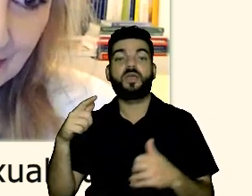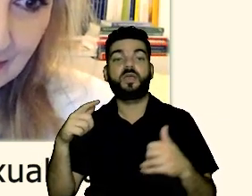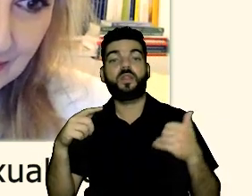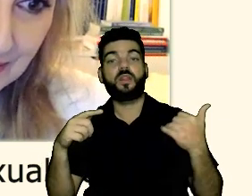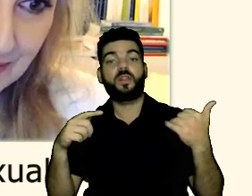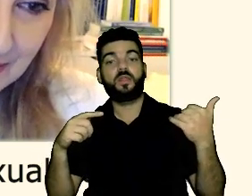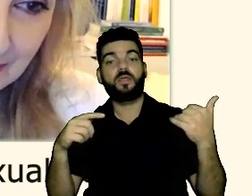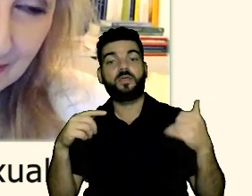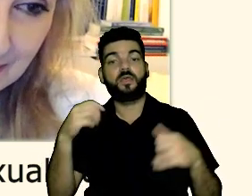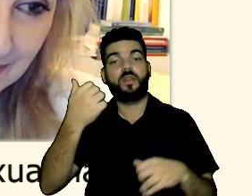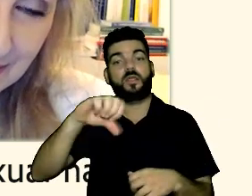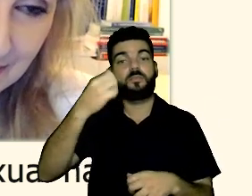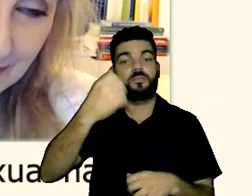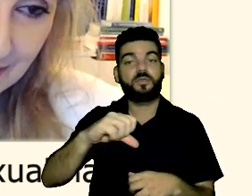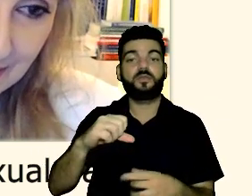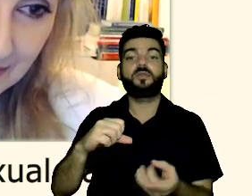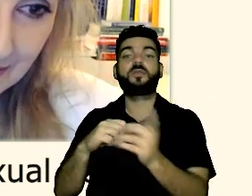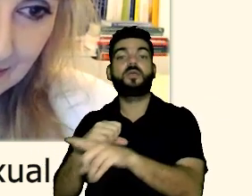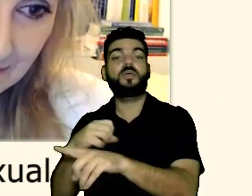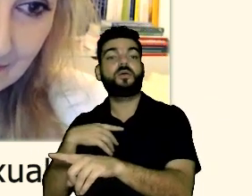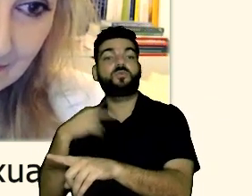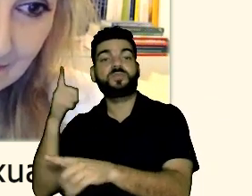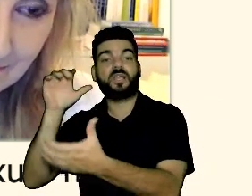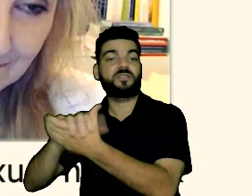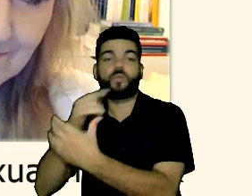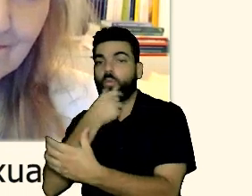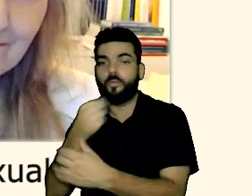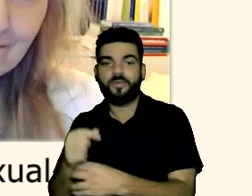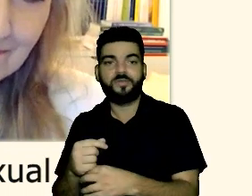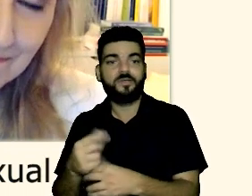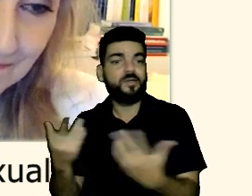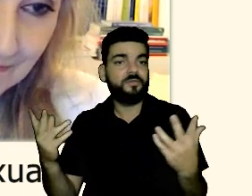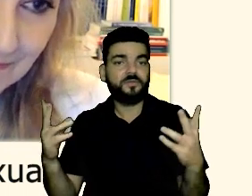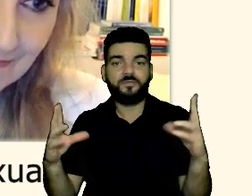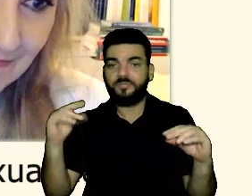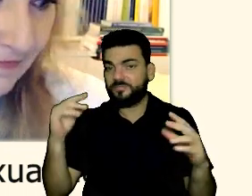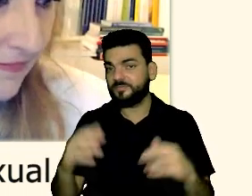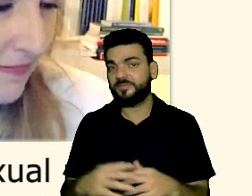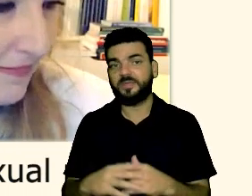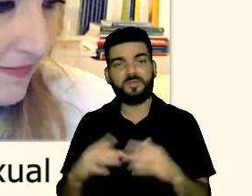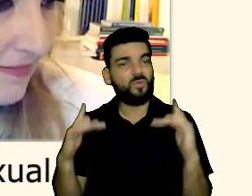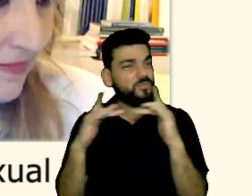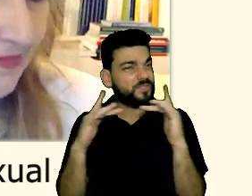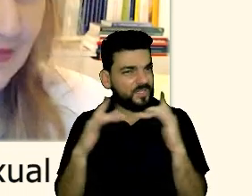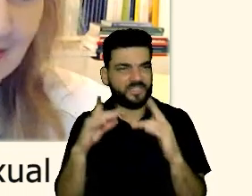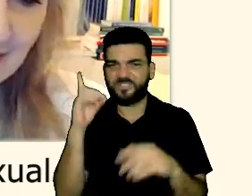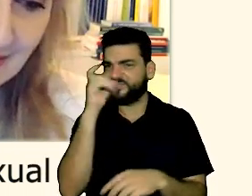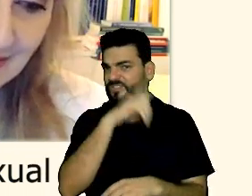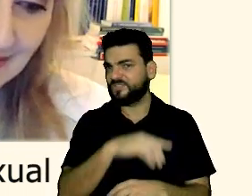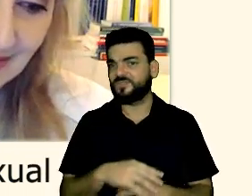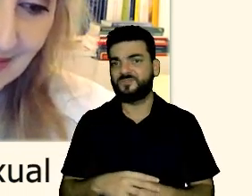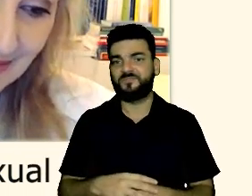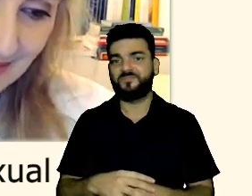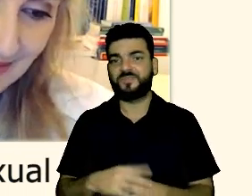presente no meu dia a dia, eu, enquanto mulher lésbica, casada com outra mulher, mãe de 3 filhos, a gente, às